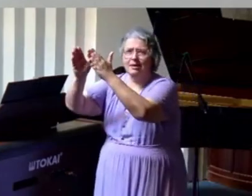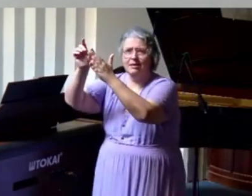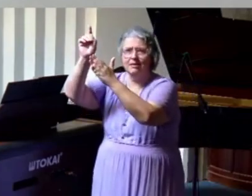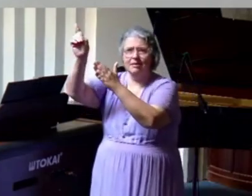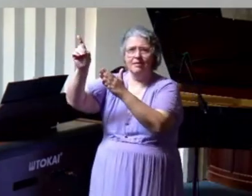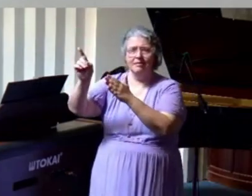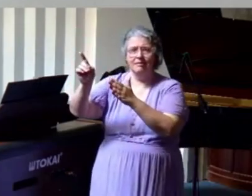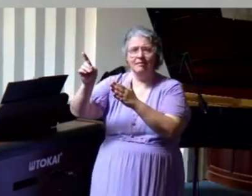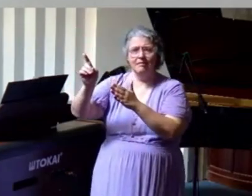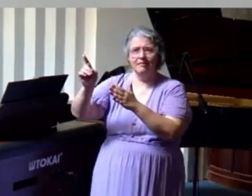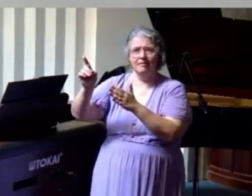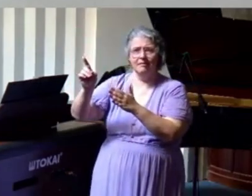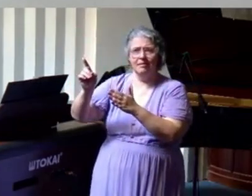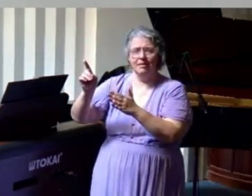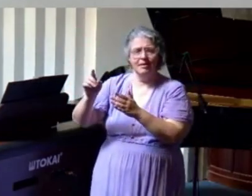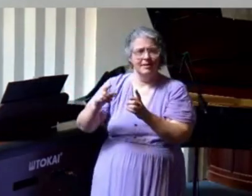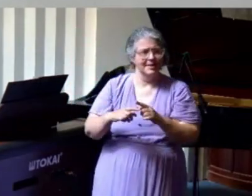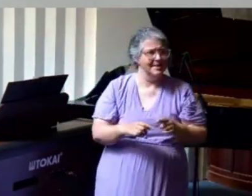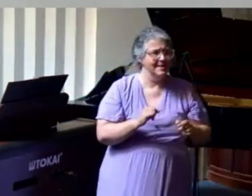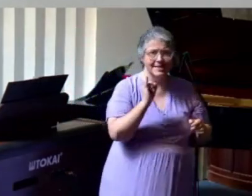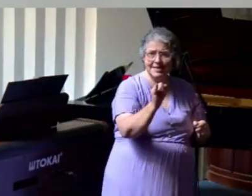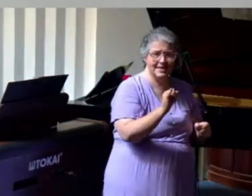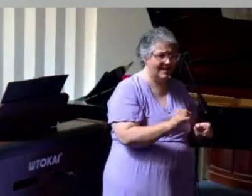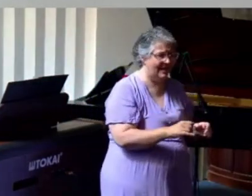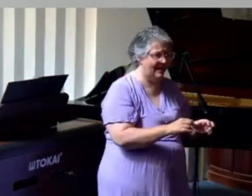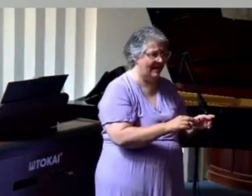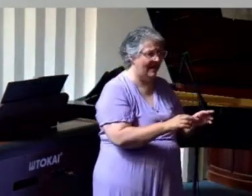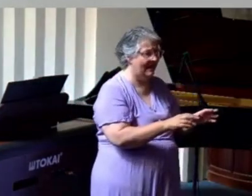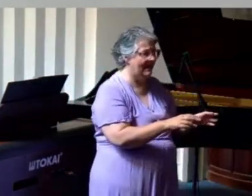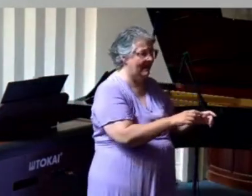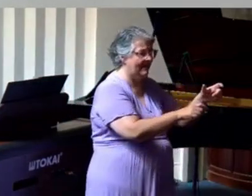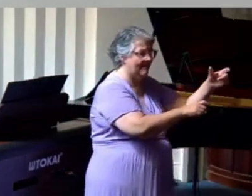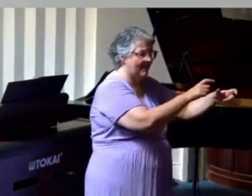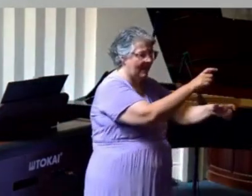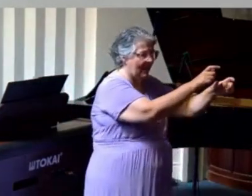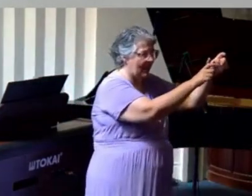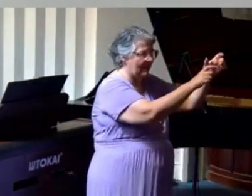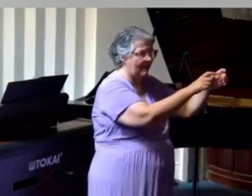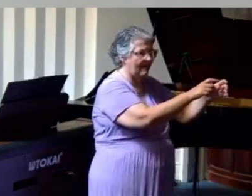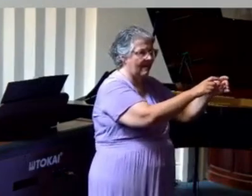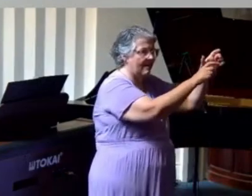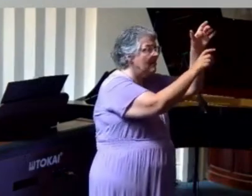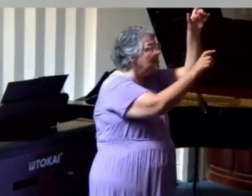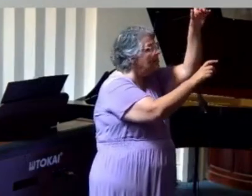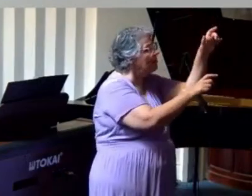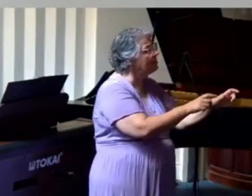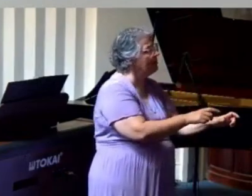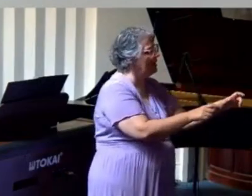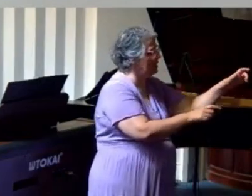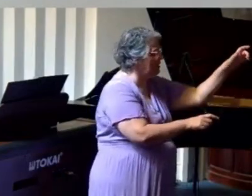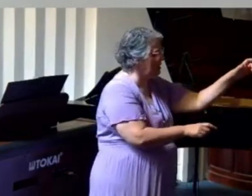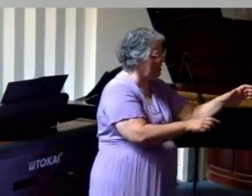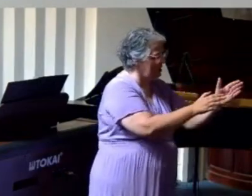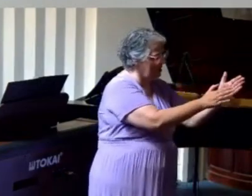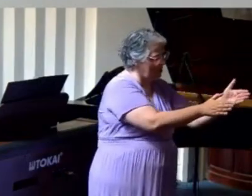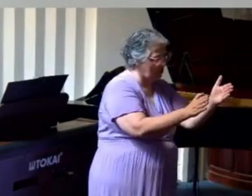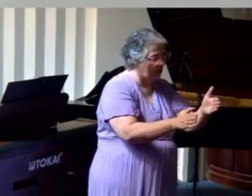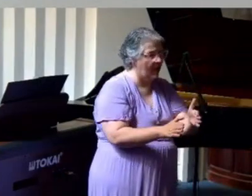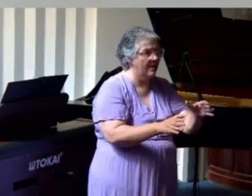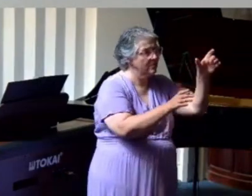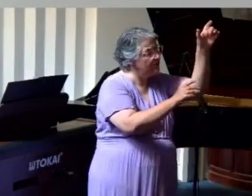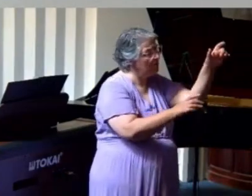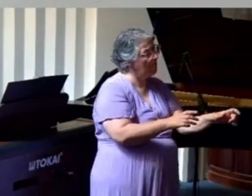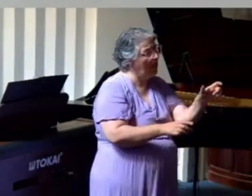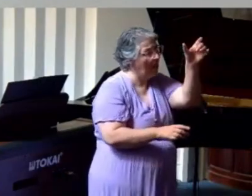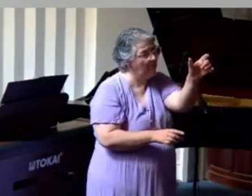altares? Esse foi o ponto que já se começou a perceber em Joás. Então, veja que